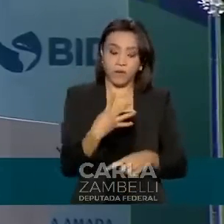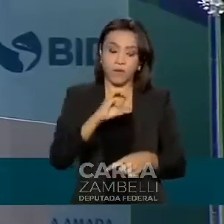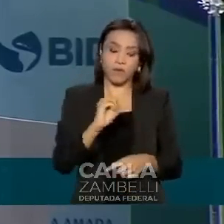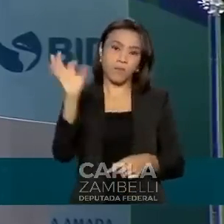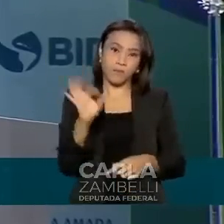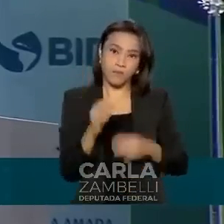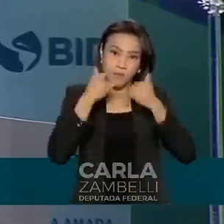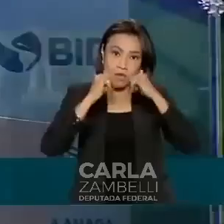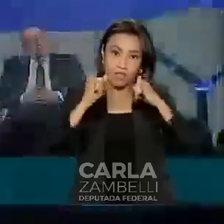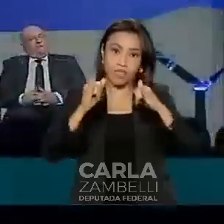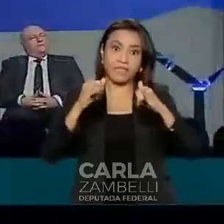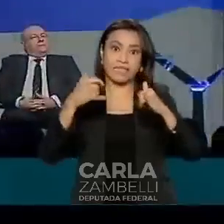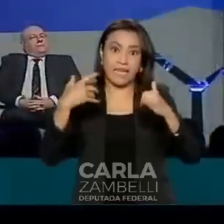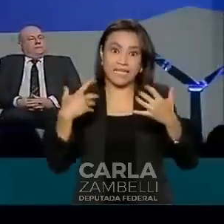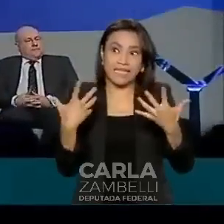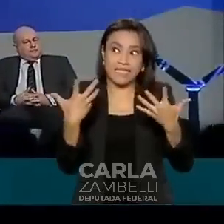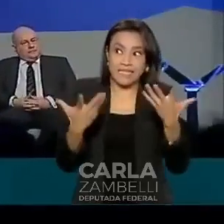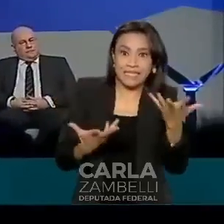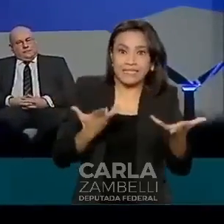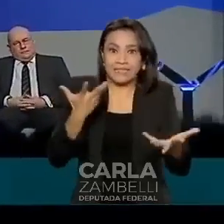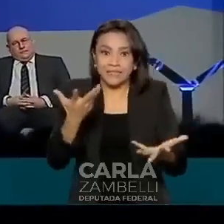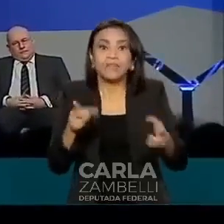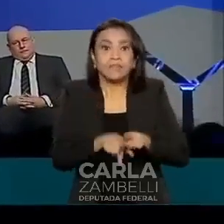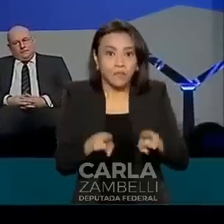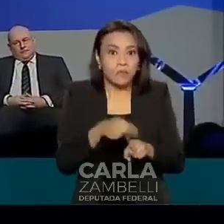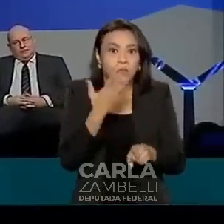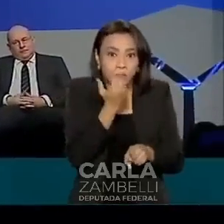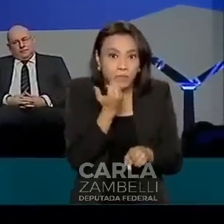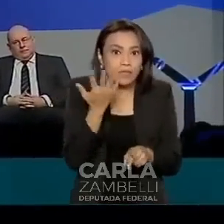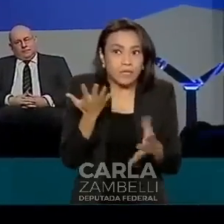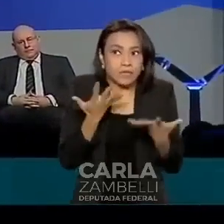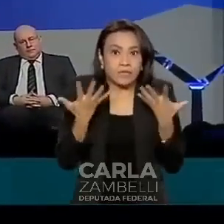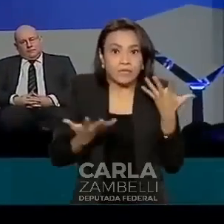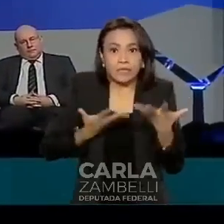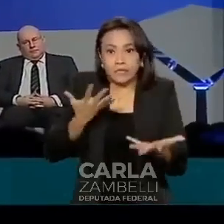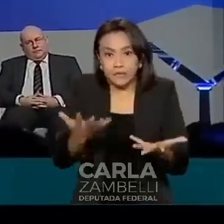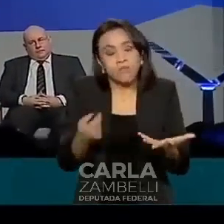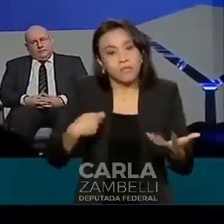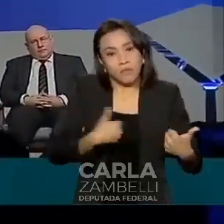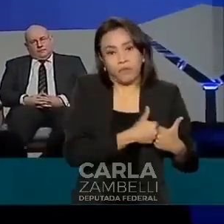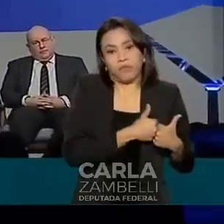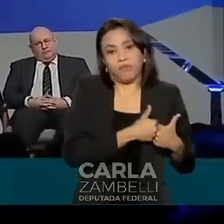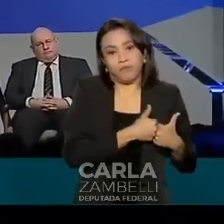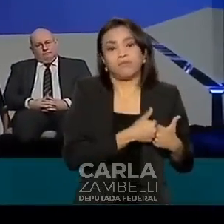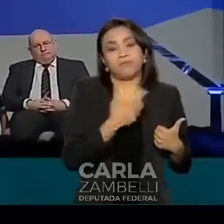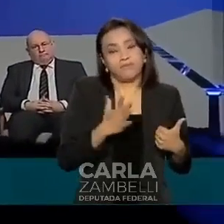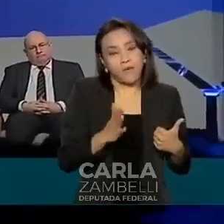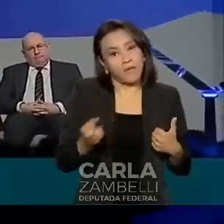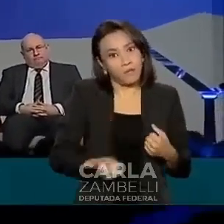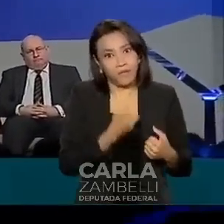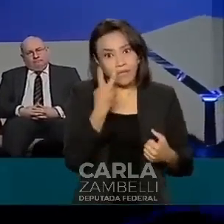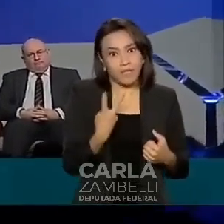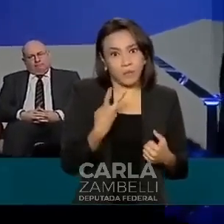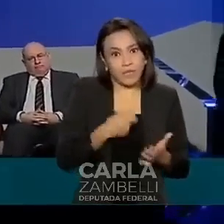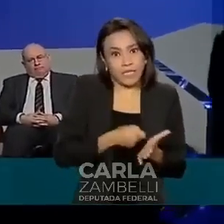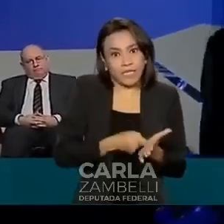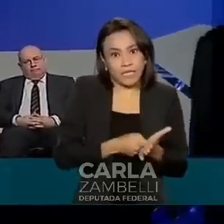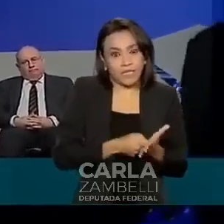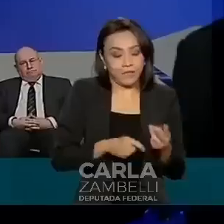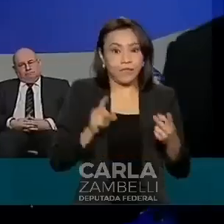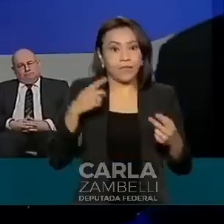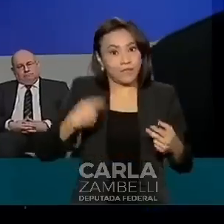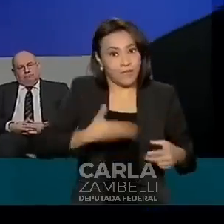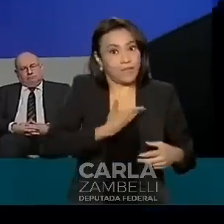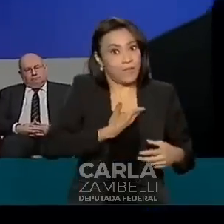energia tá agora a sua pressão além dos alimentos então você que tá perto mas tem a segunda exigência tem que ser